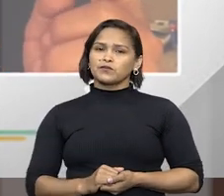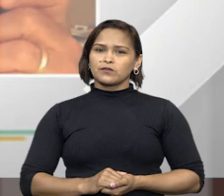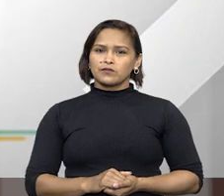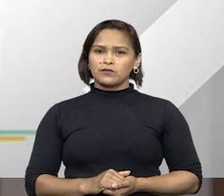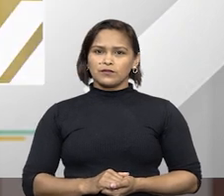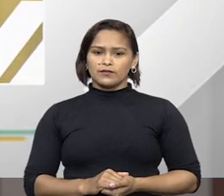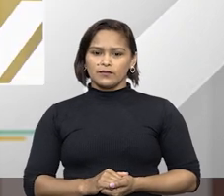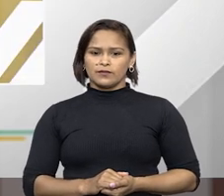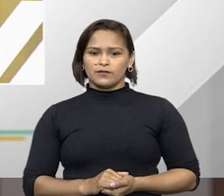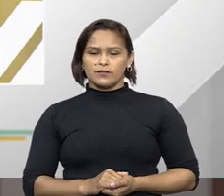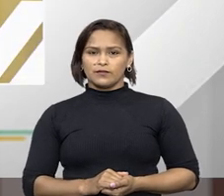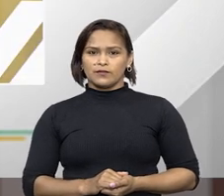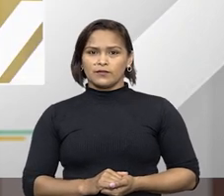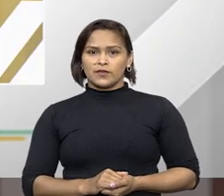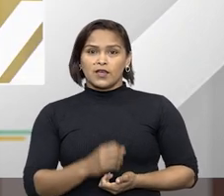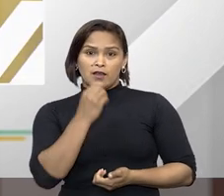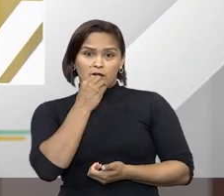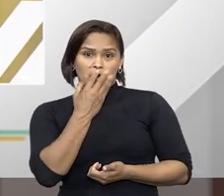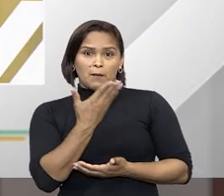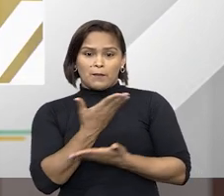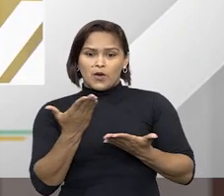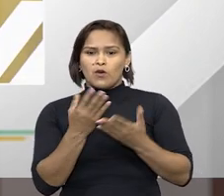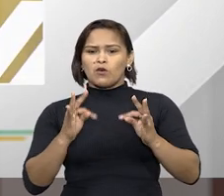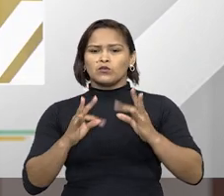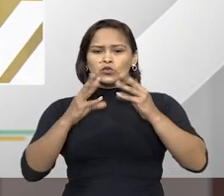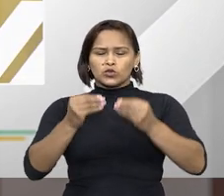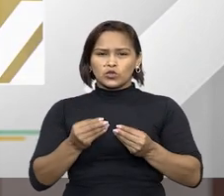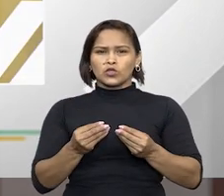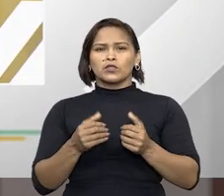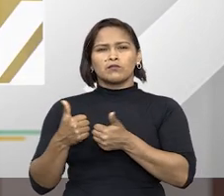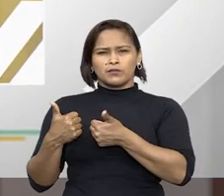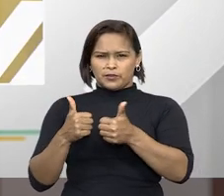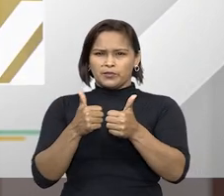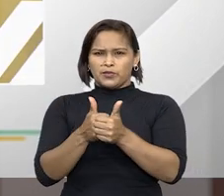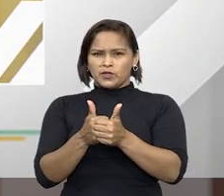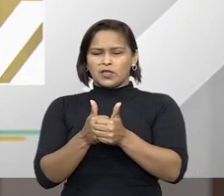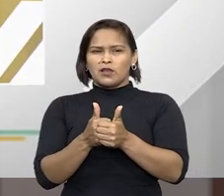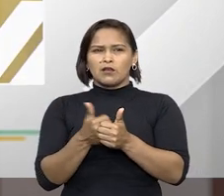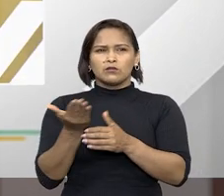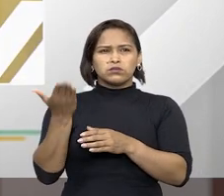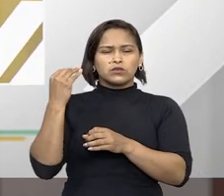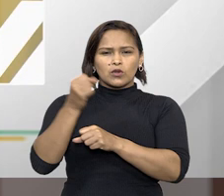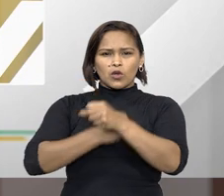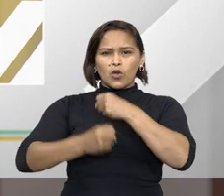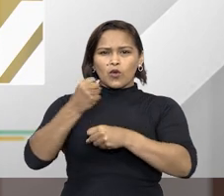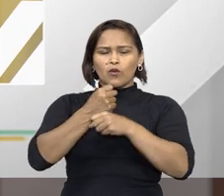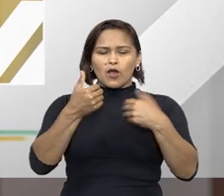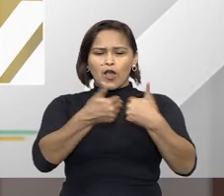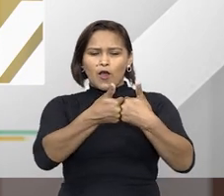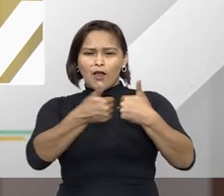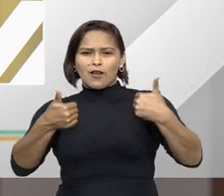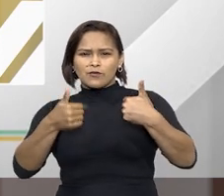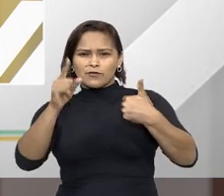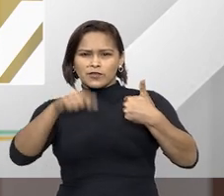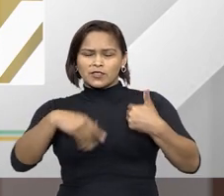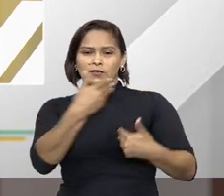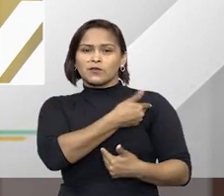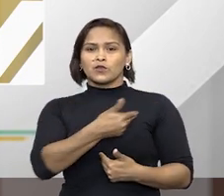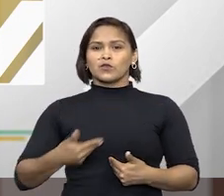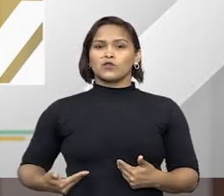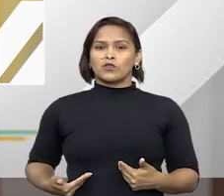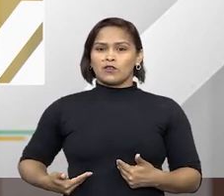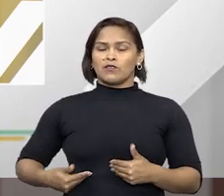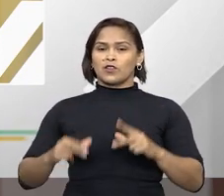Bom, como todos nós podemos acompanhar, anos atrás foi definido o afastamento do então governador do Distrito Federal,